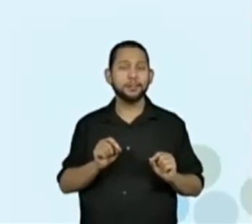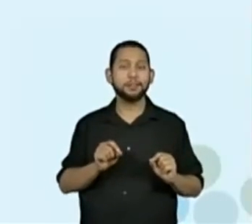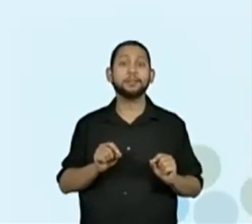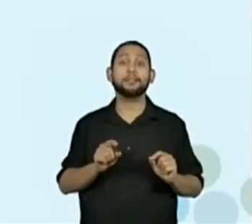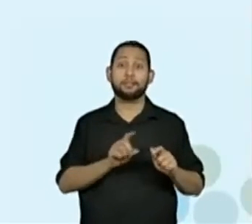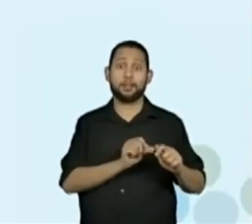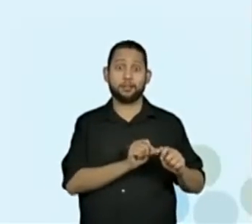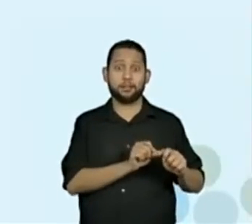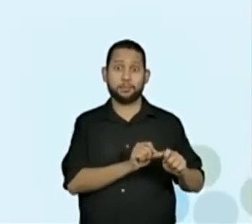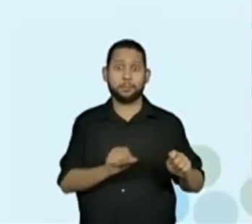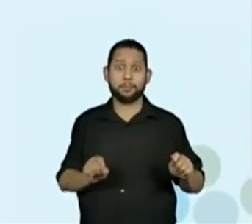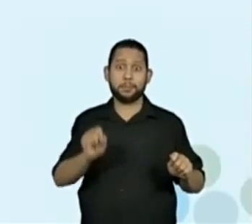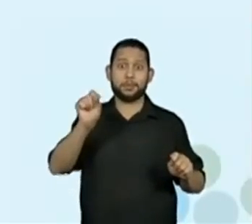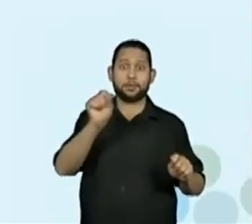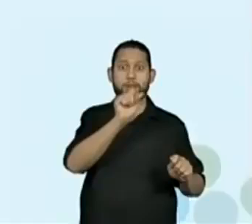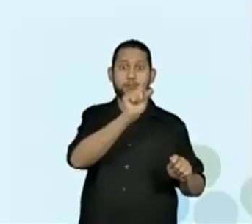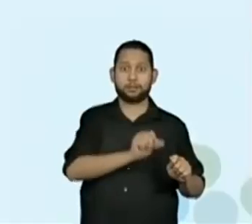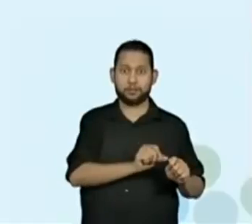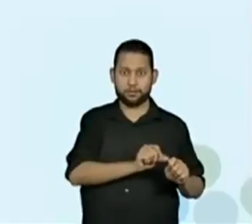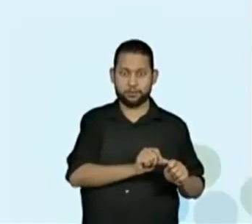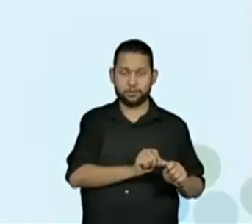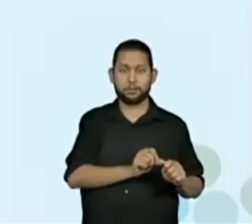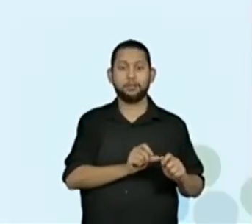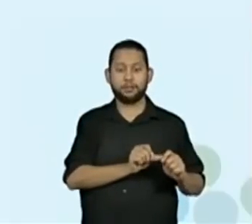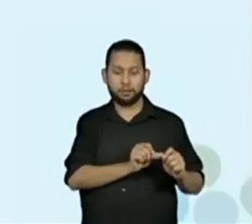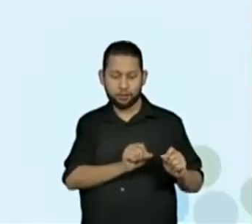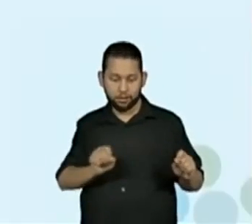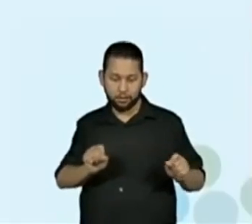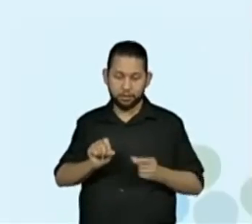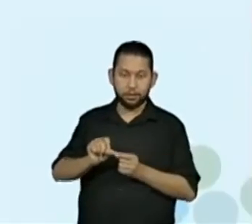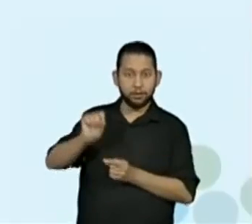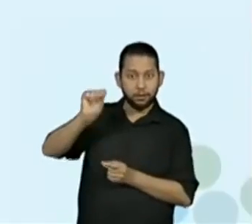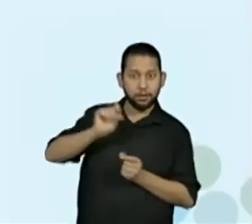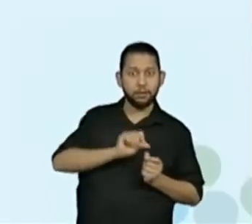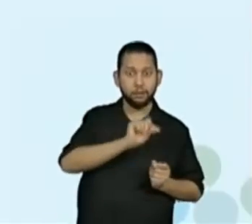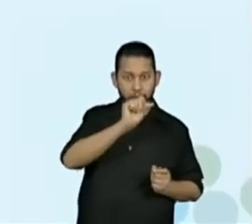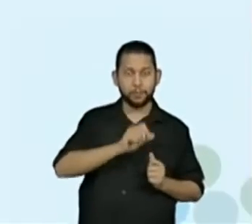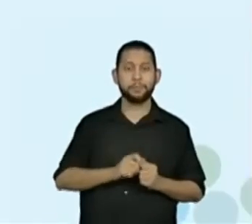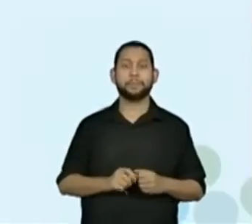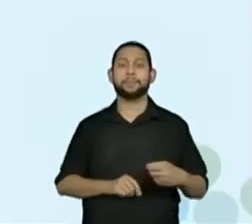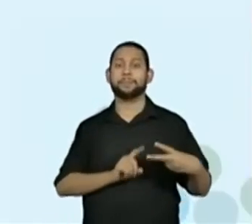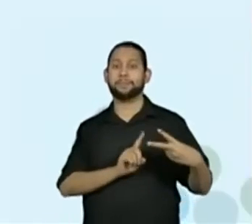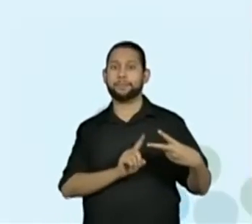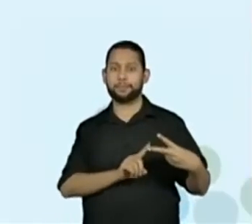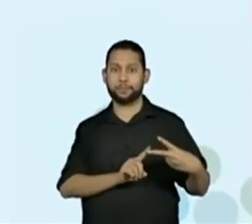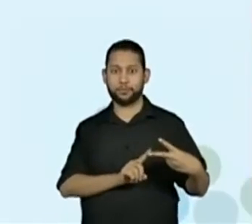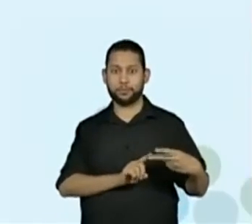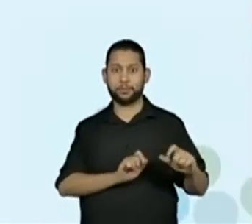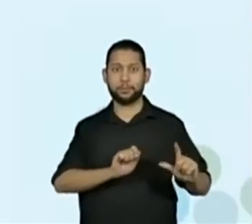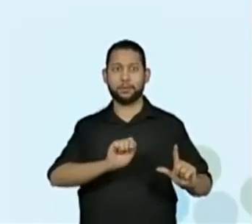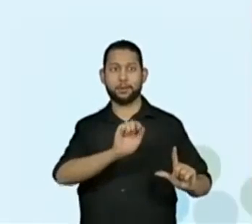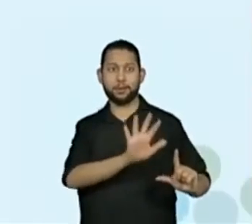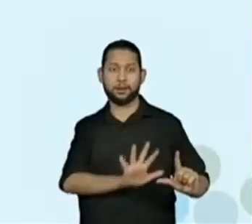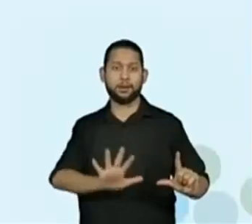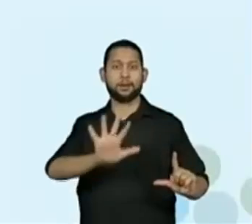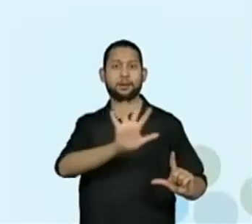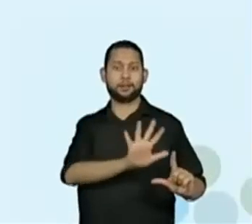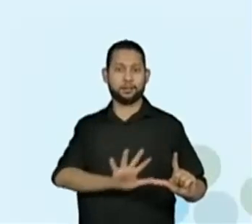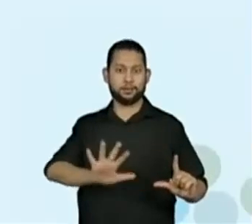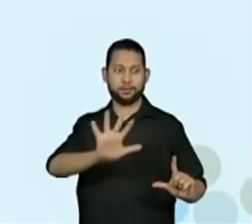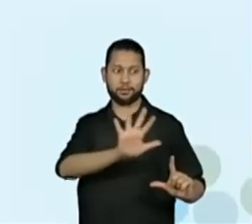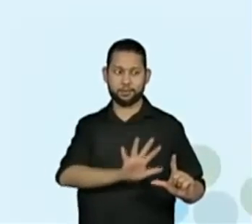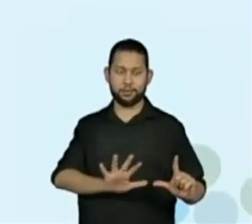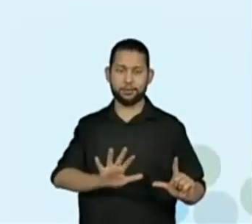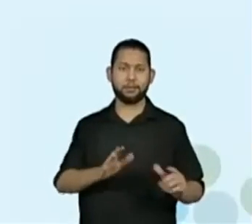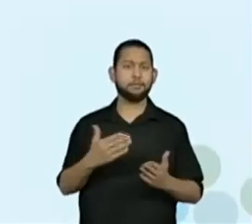perímetros com perímetros Vamos trabalhar com áreas já tratamos disso em aulas